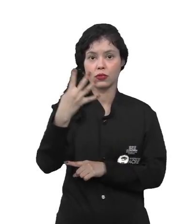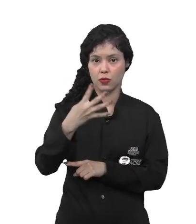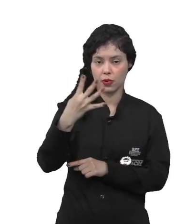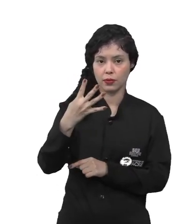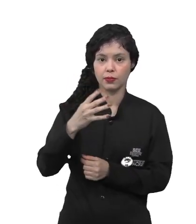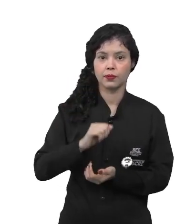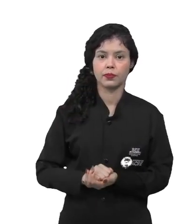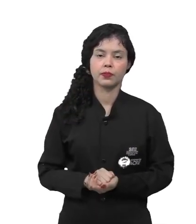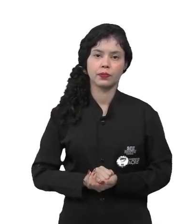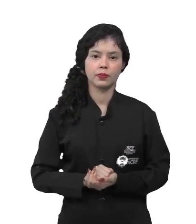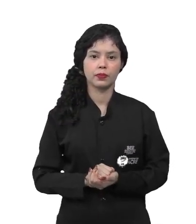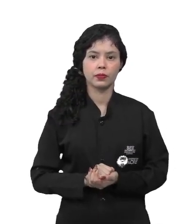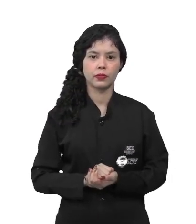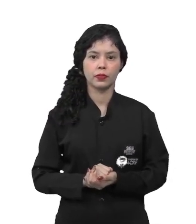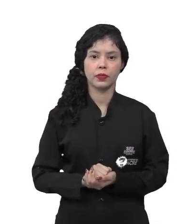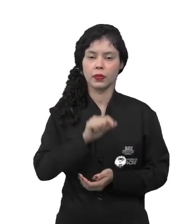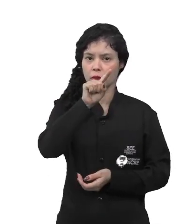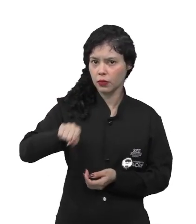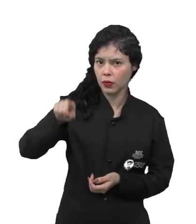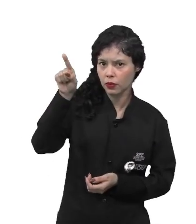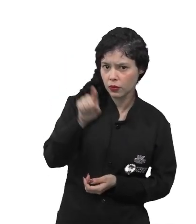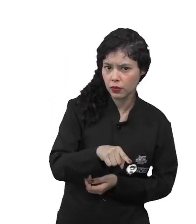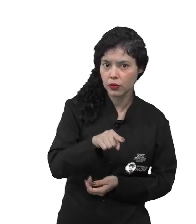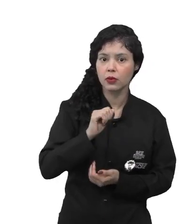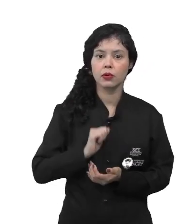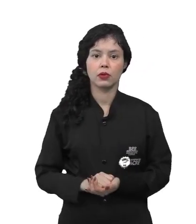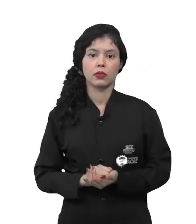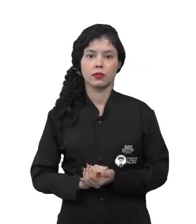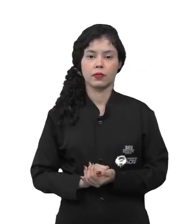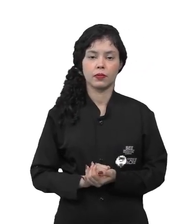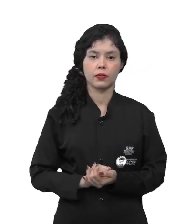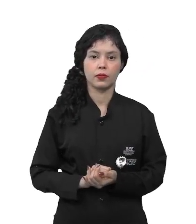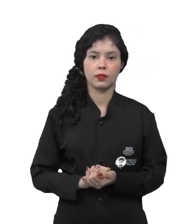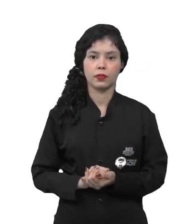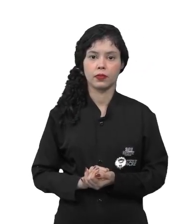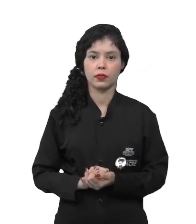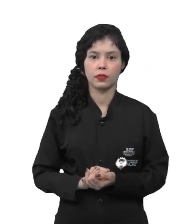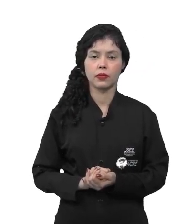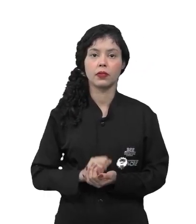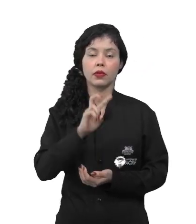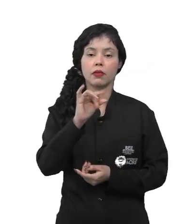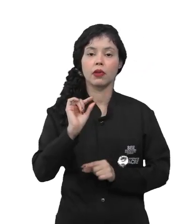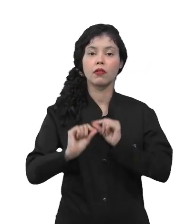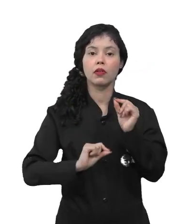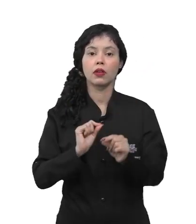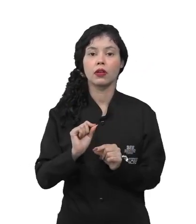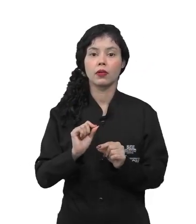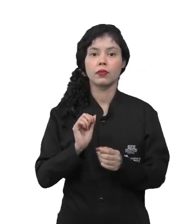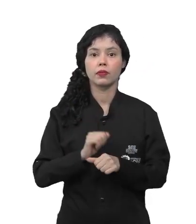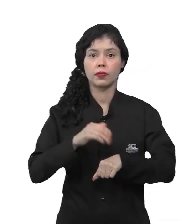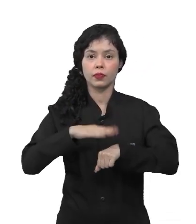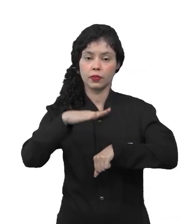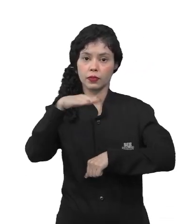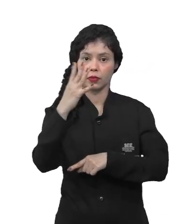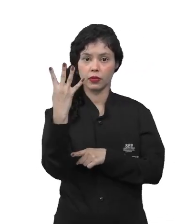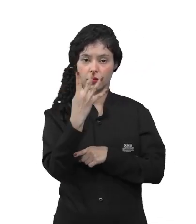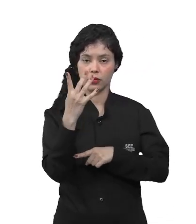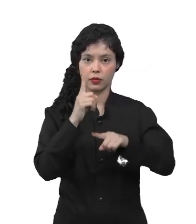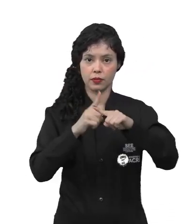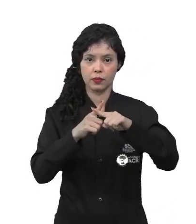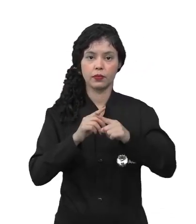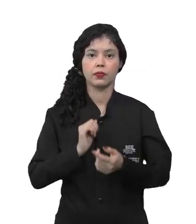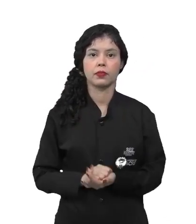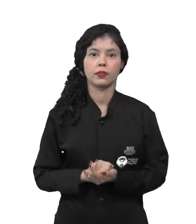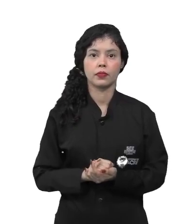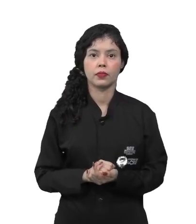4. Para anular o nitrogênio, né? Ele vai ficar com carga mais 4.